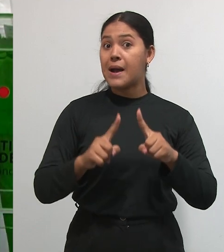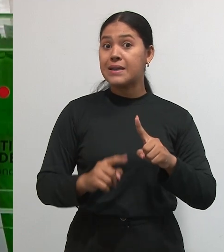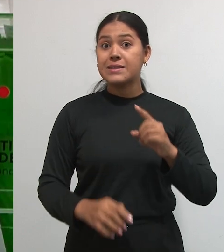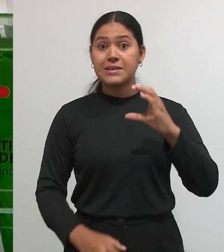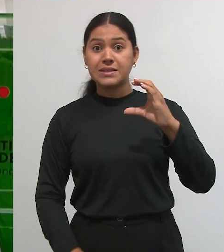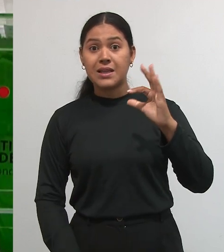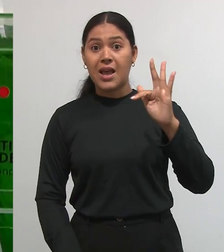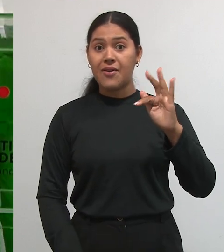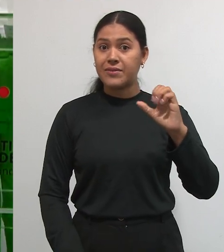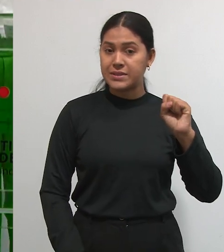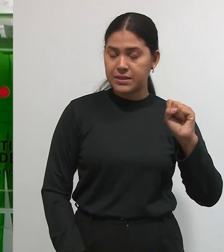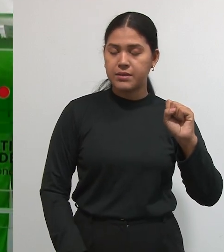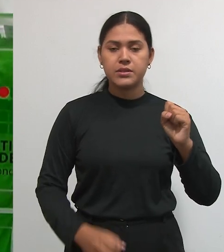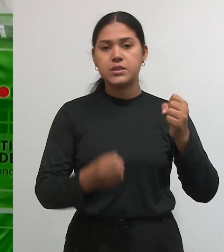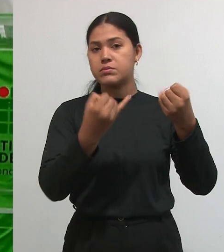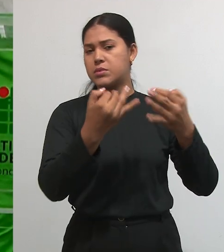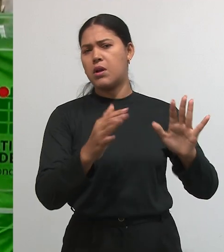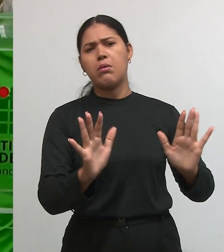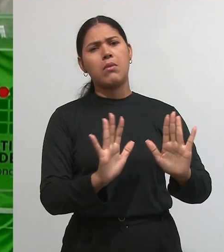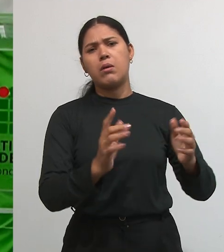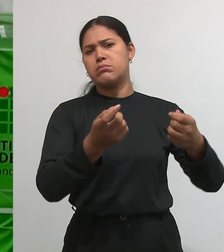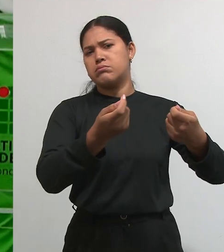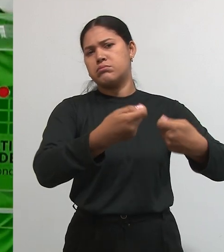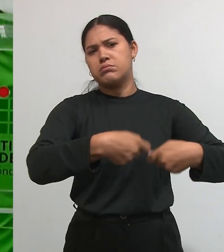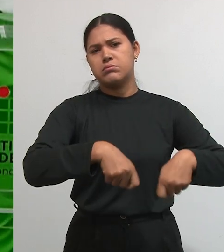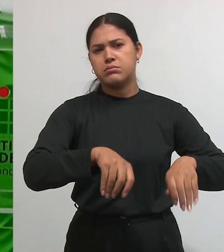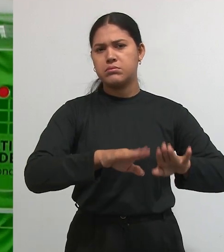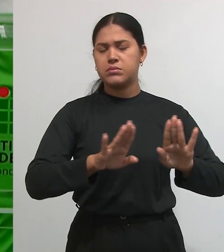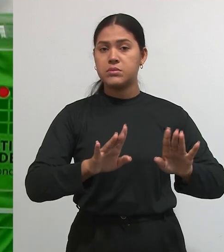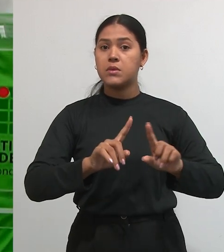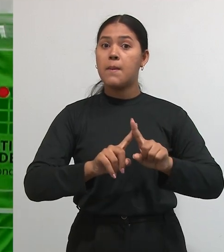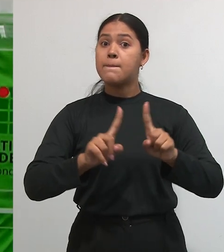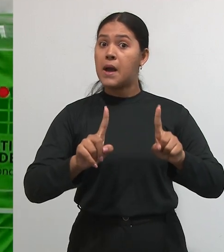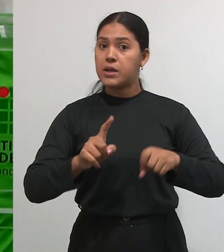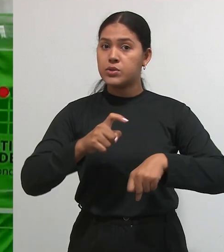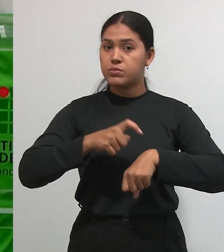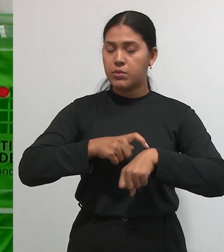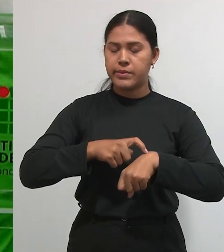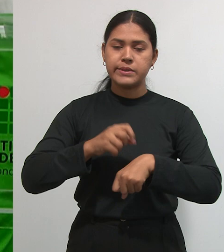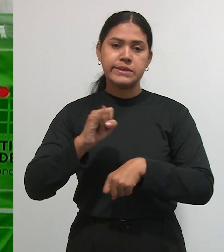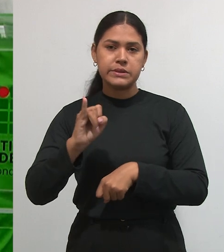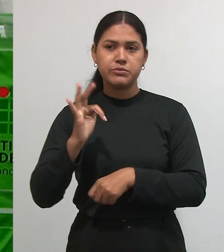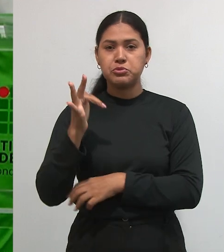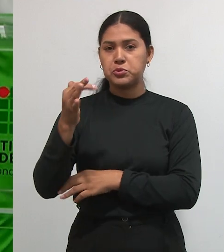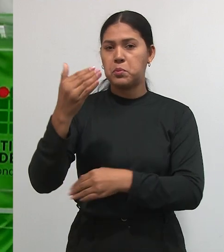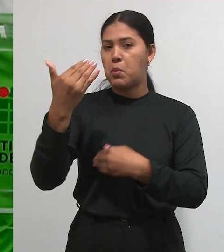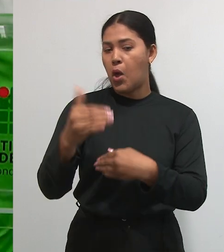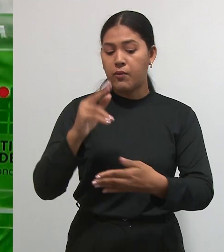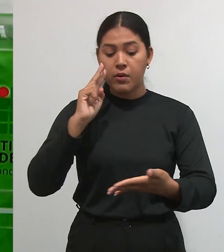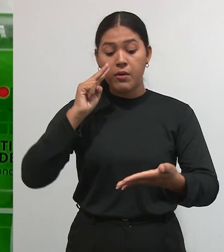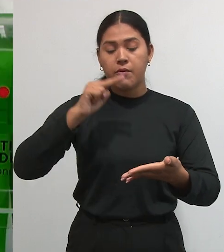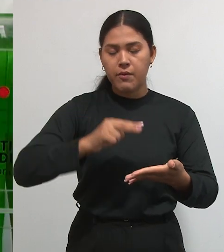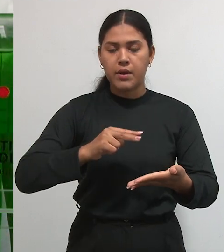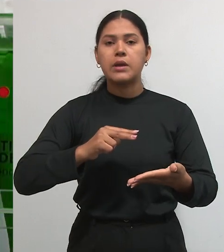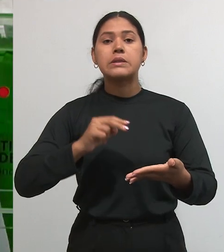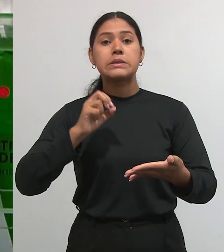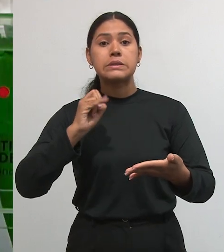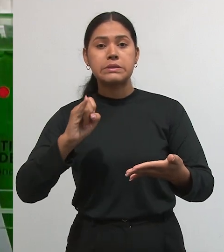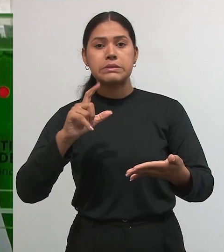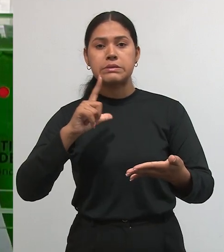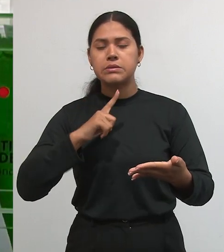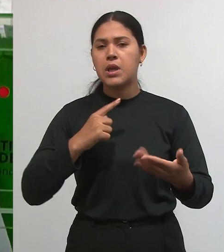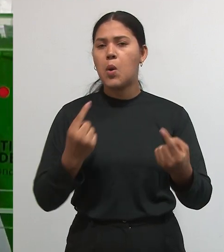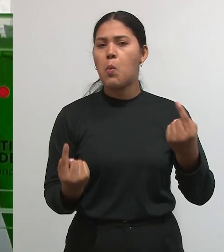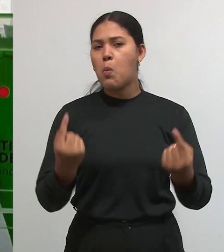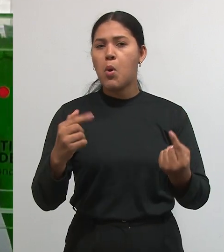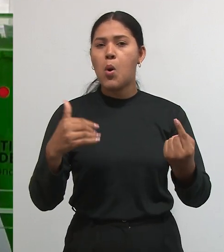que não, aborda não, é facultativo. Então, inclusive em prova, alguma coisa aí, se vocês observarem, se